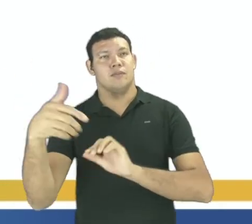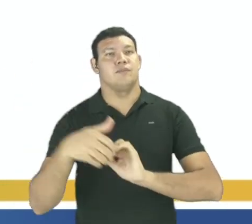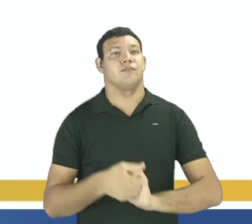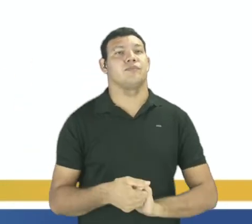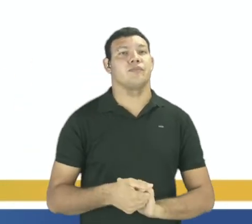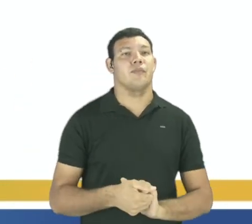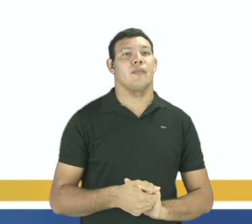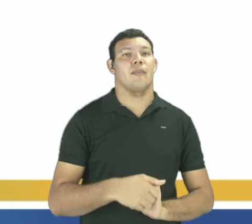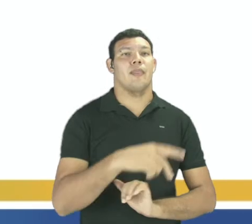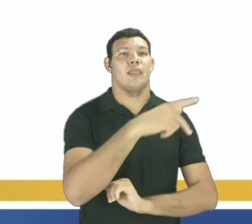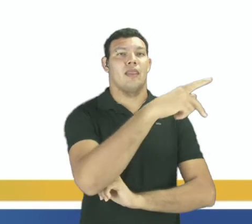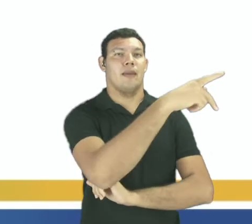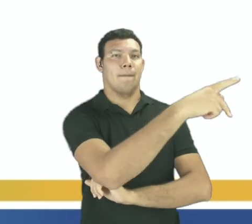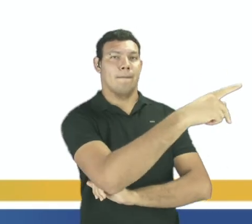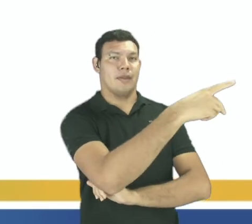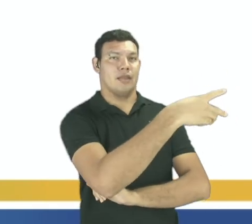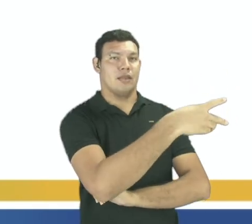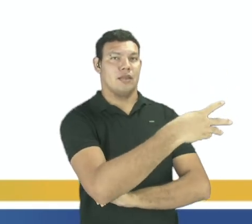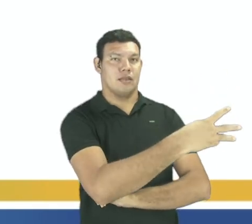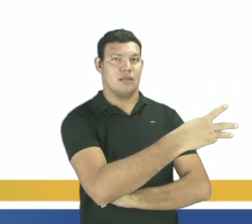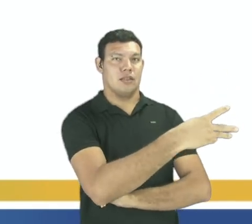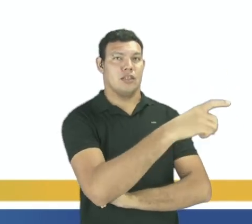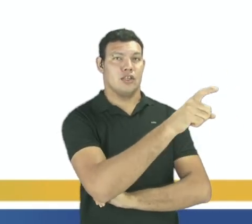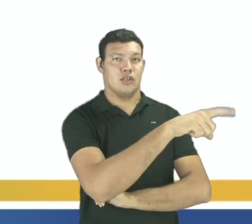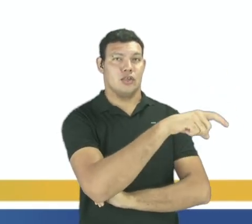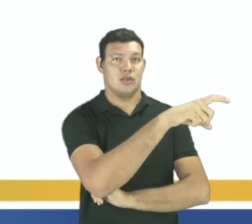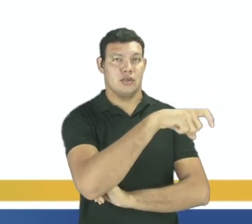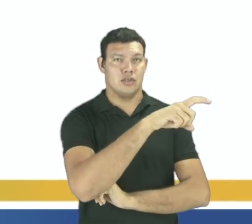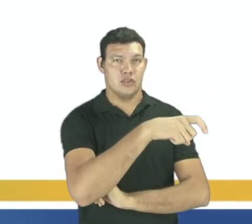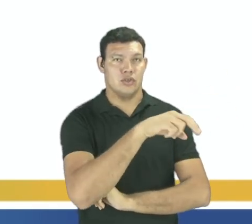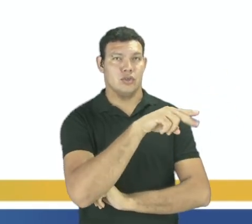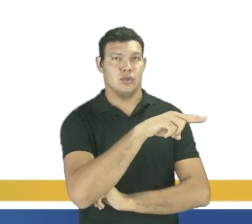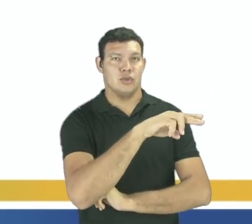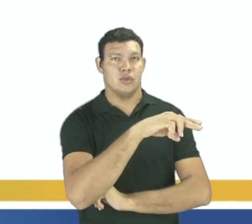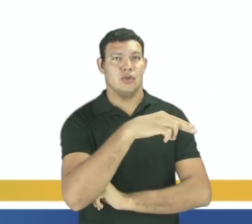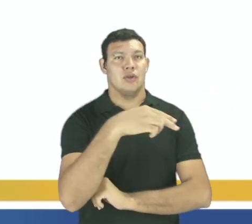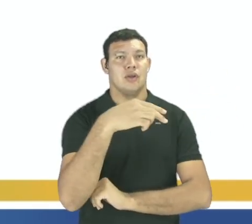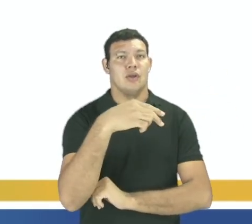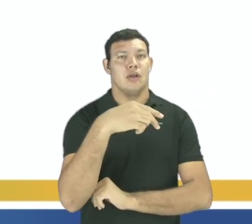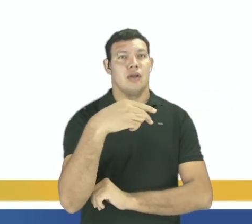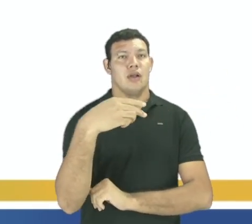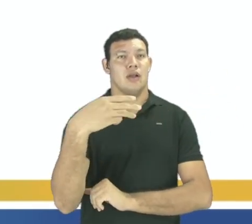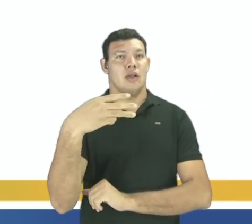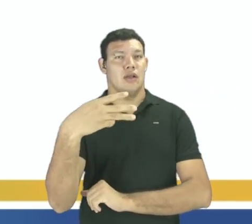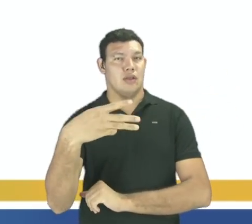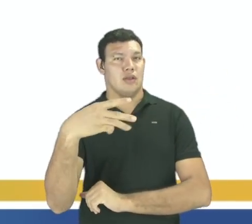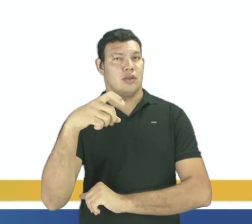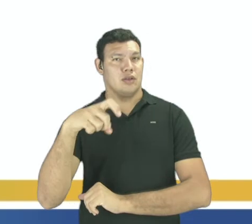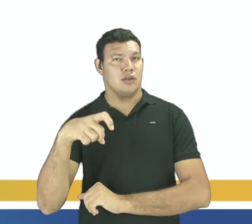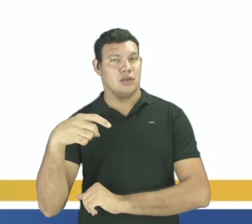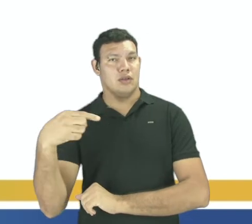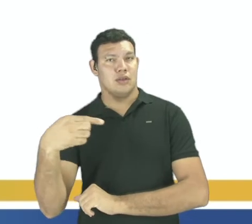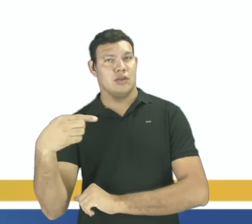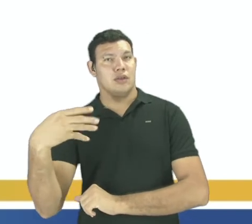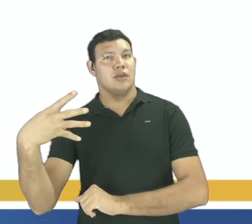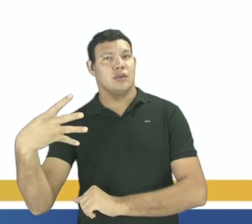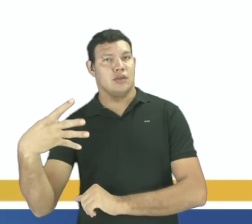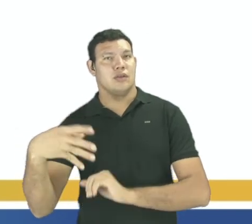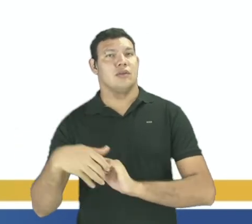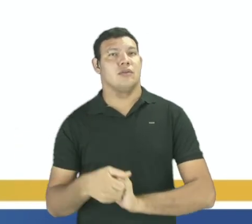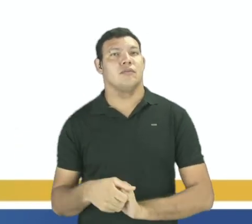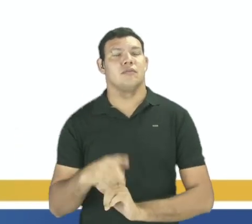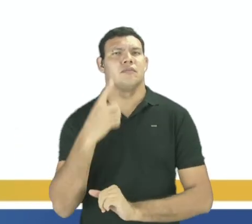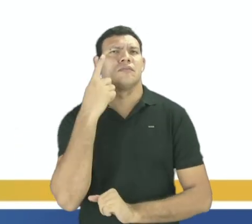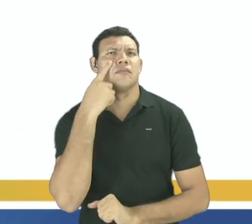A parte dos termos, as parcelas, elas estão diferentes. Então, você observa o grau de cada um.